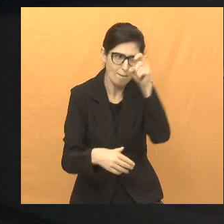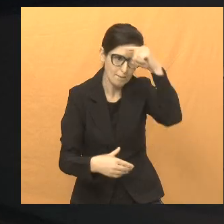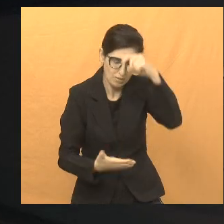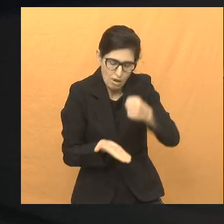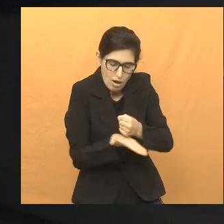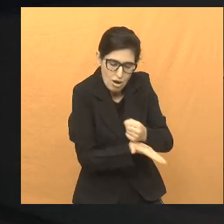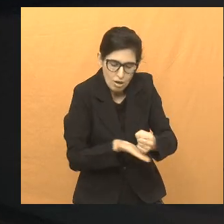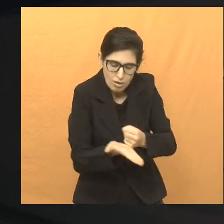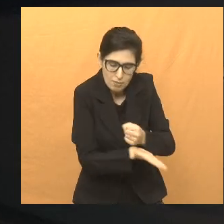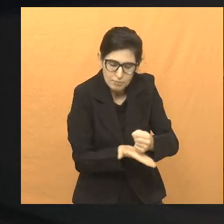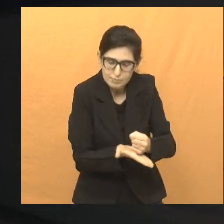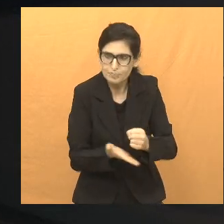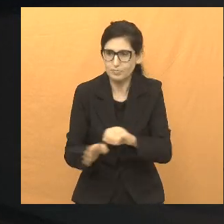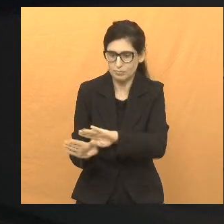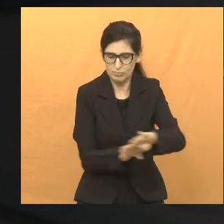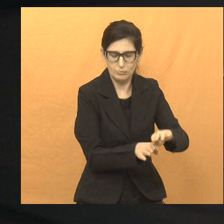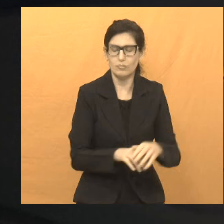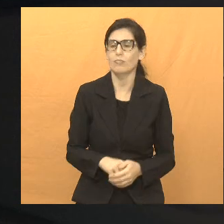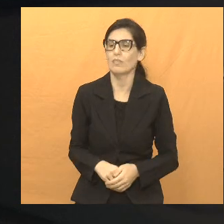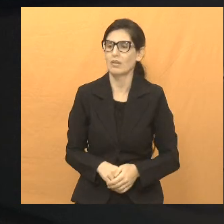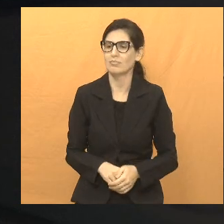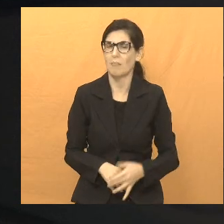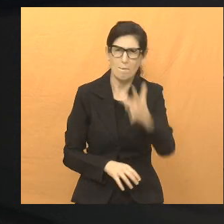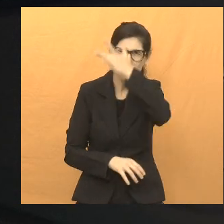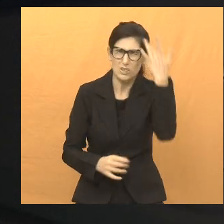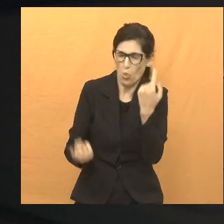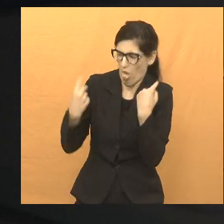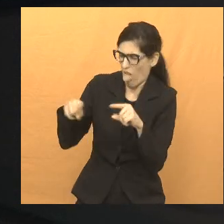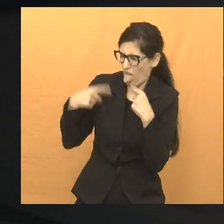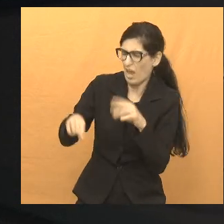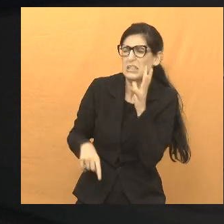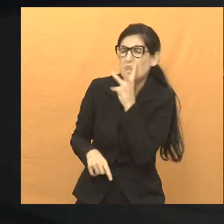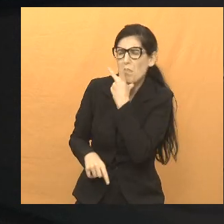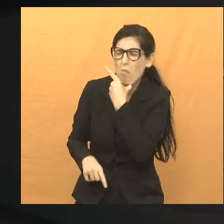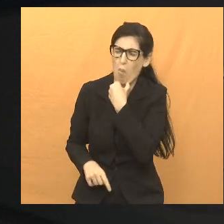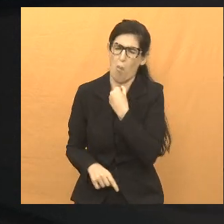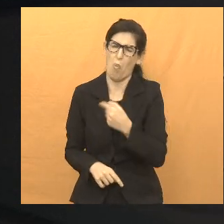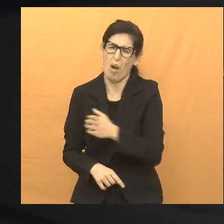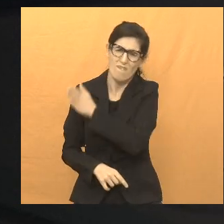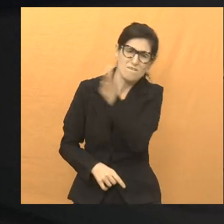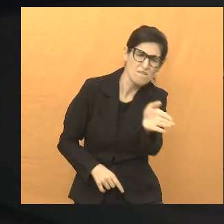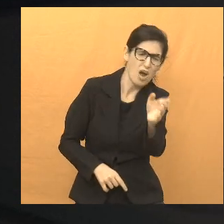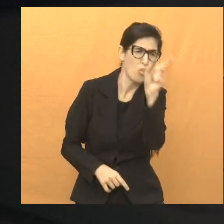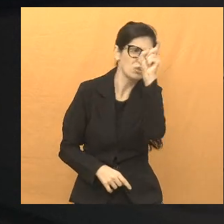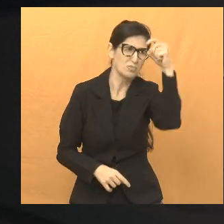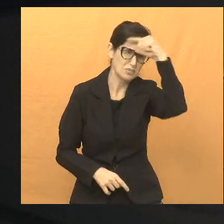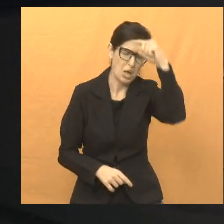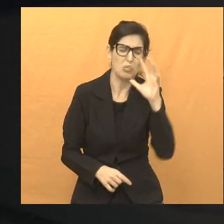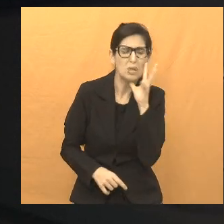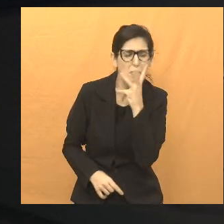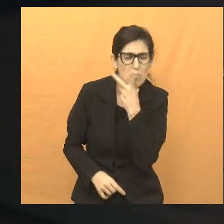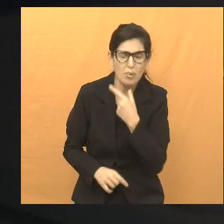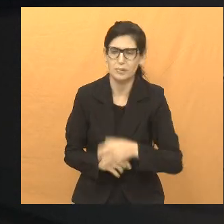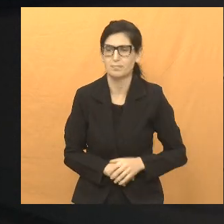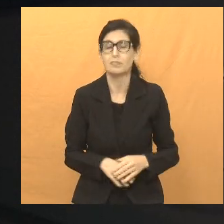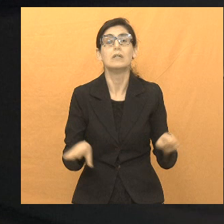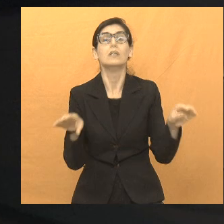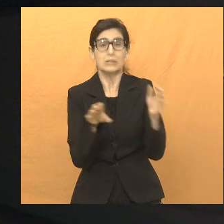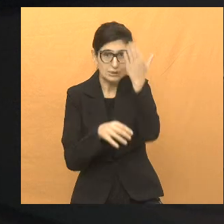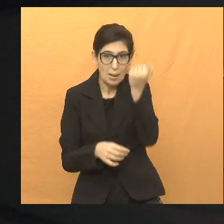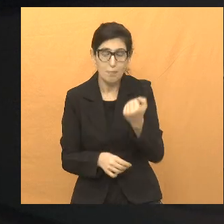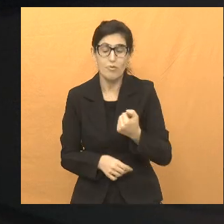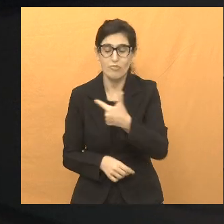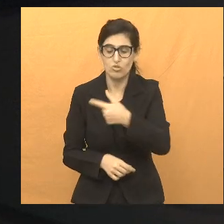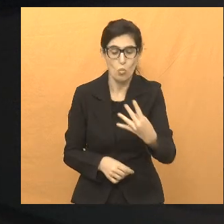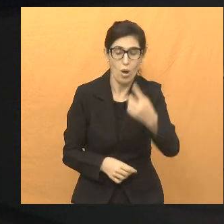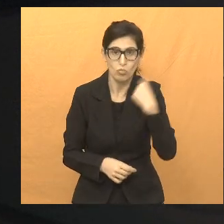além da demora, né, que a gente vê reclamação bastante, 2 pontos, né? É a questão do funcionamento da farmácia 24 horas,